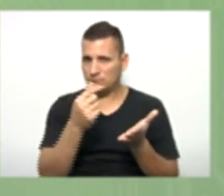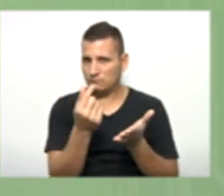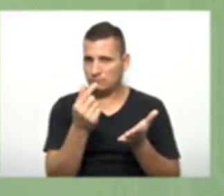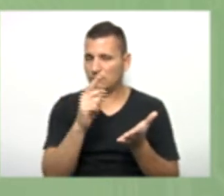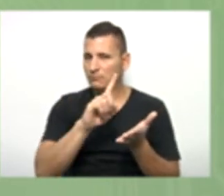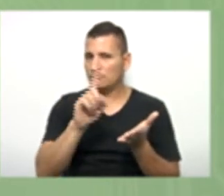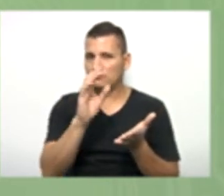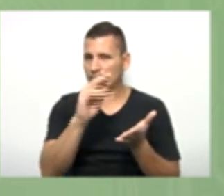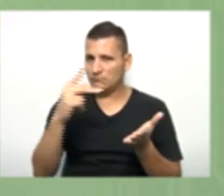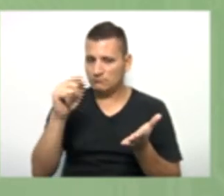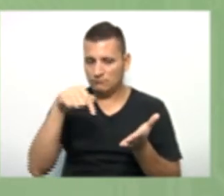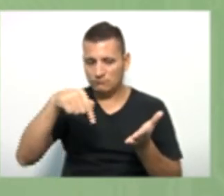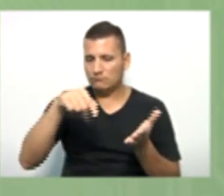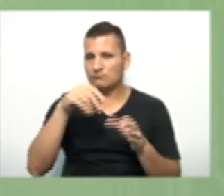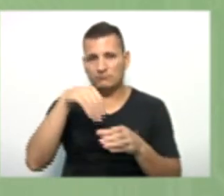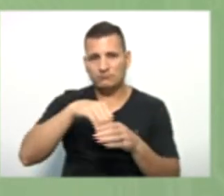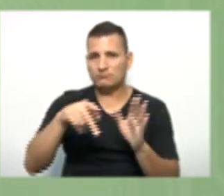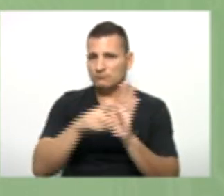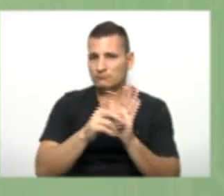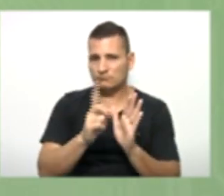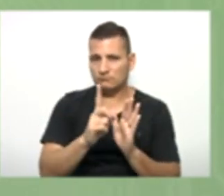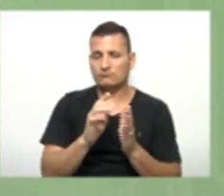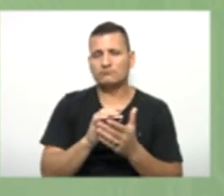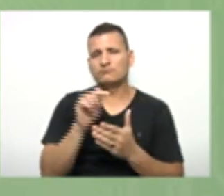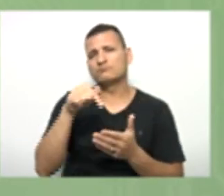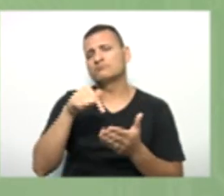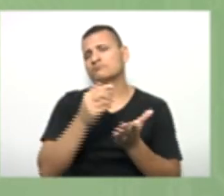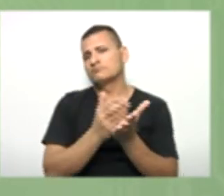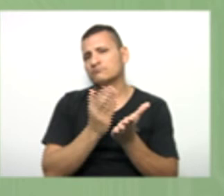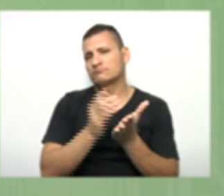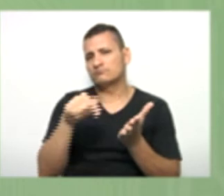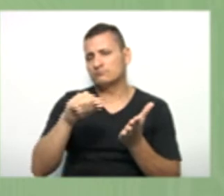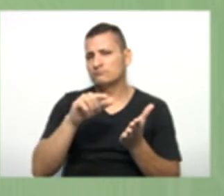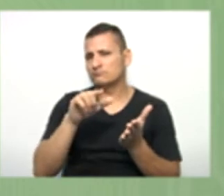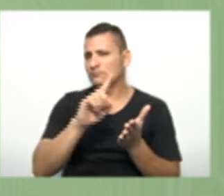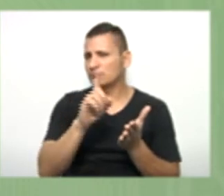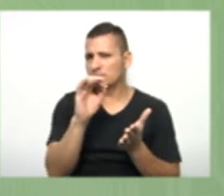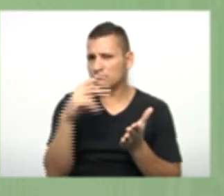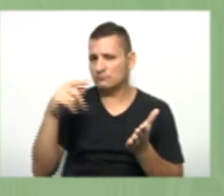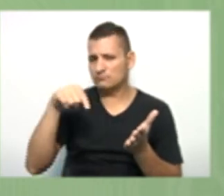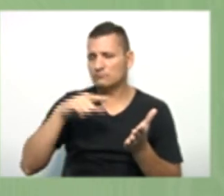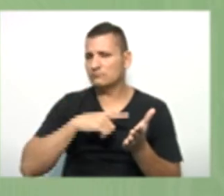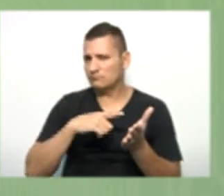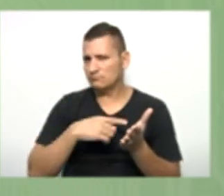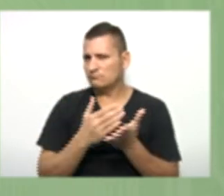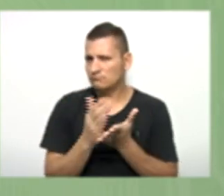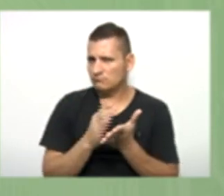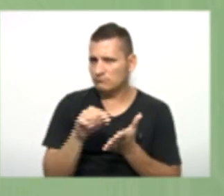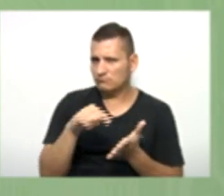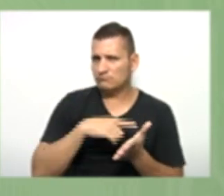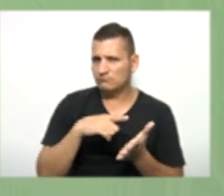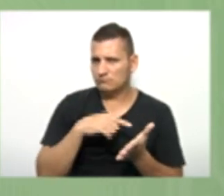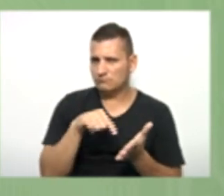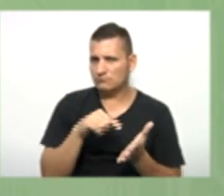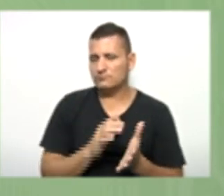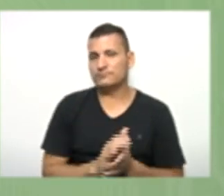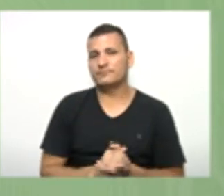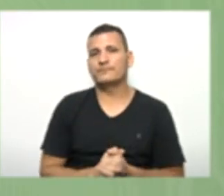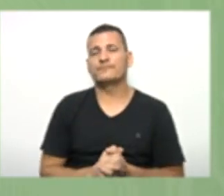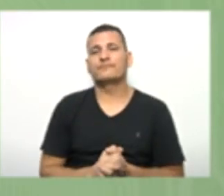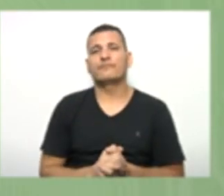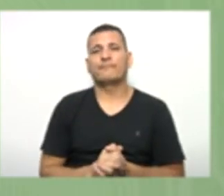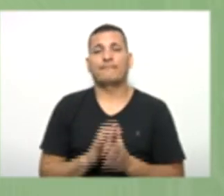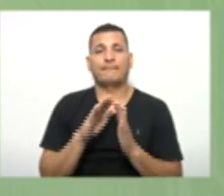para vocês, atos não cooperativos têm sobra? Vamos lá. Olha, a escola